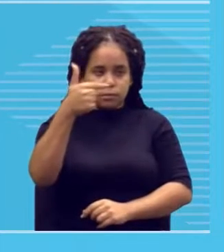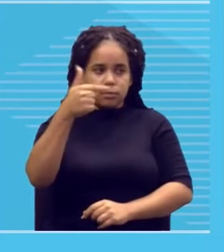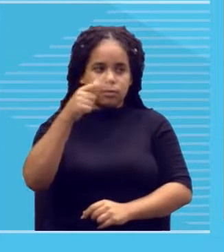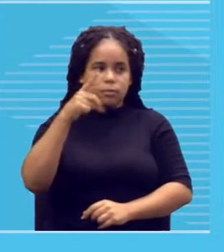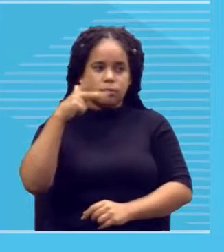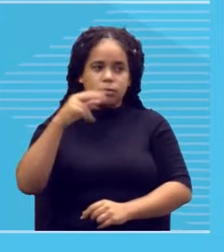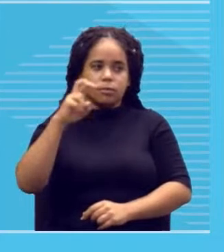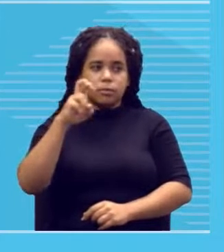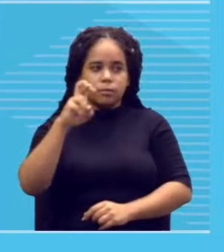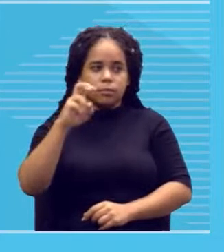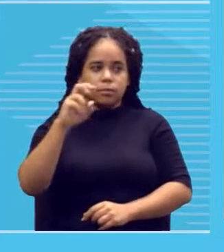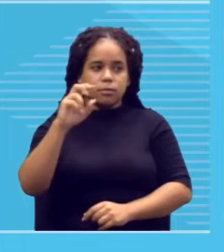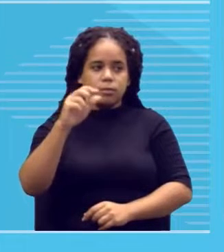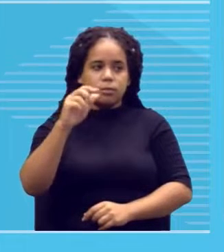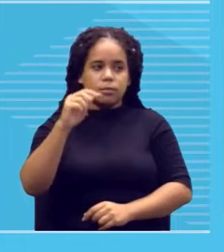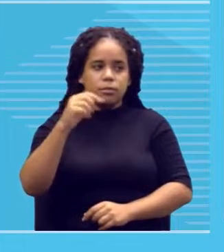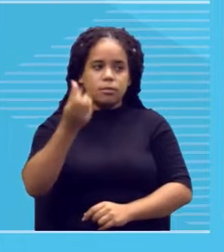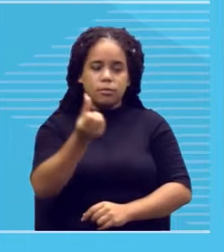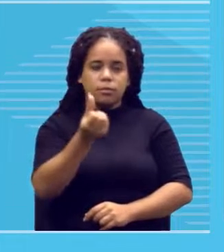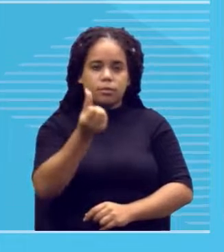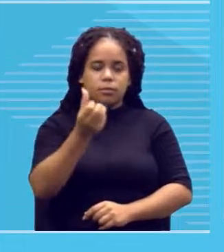quadrado igual a 256